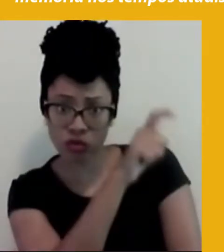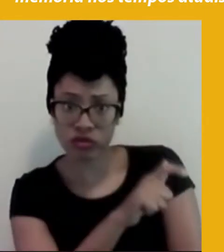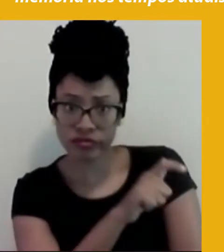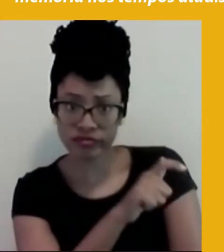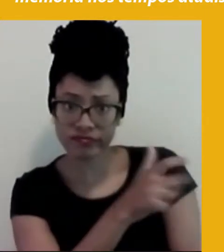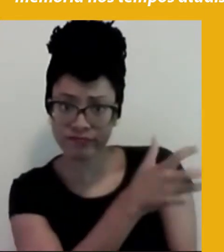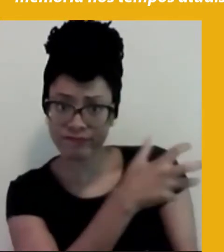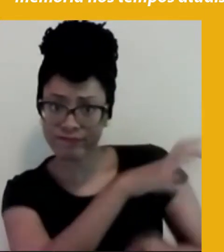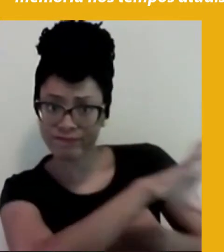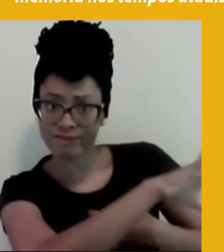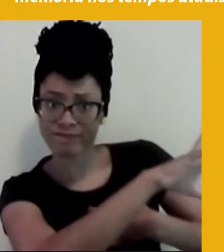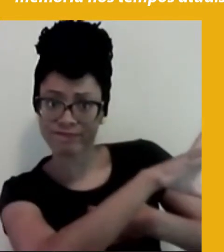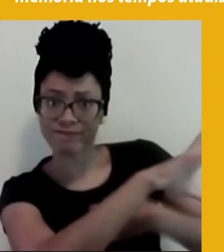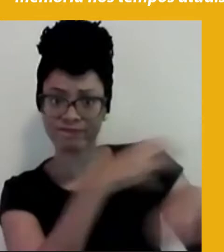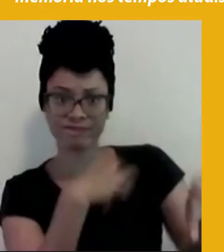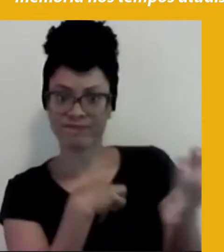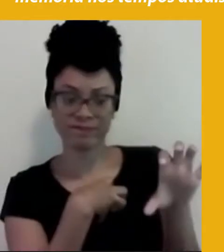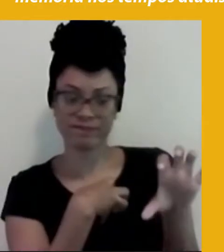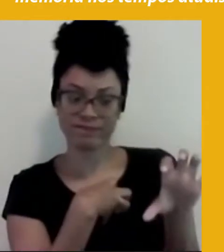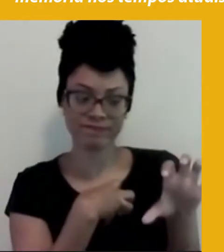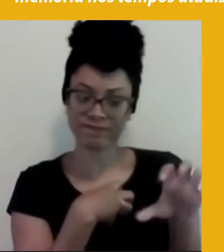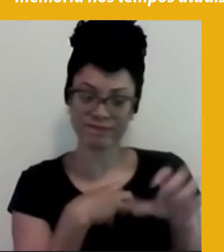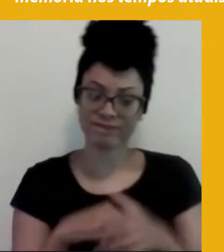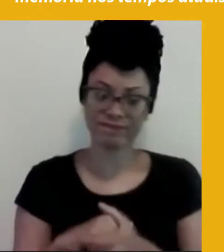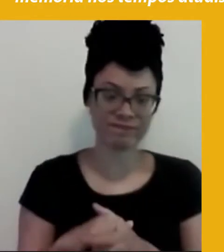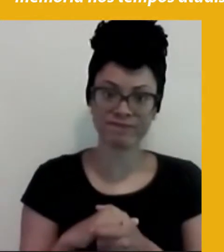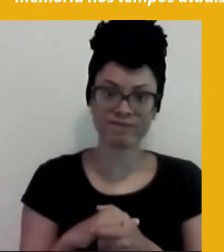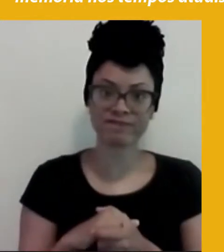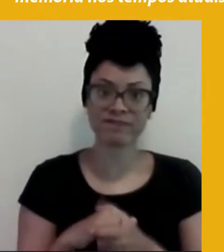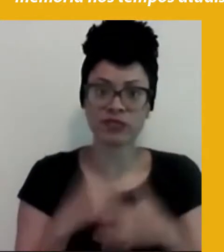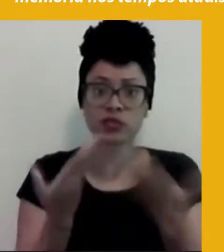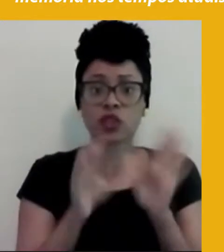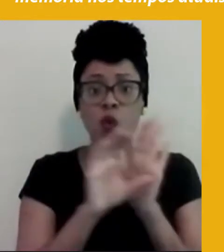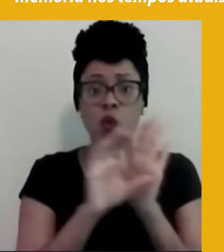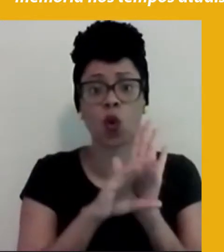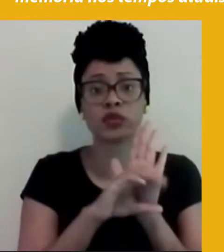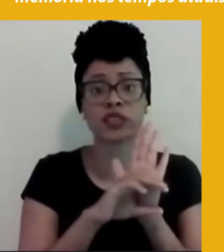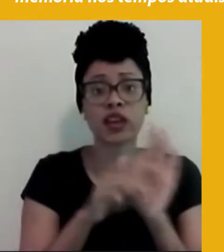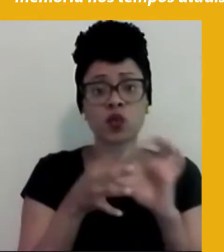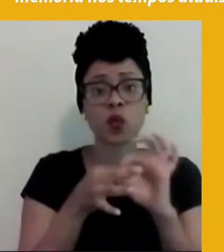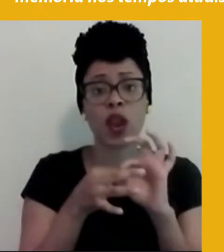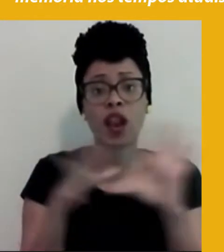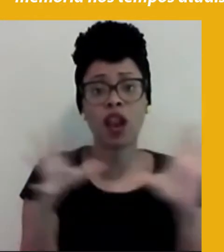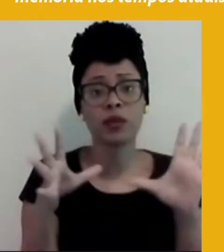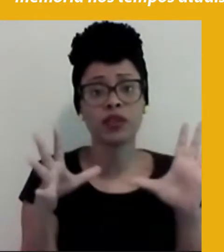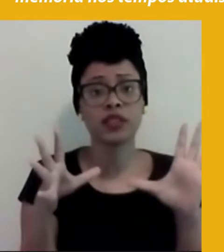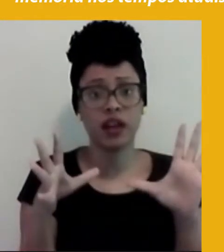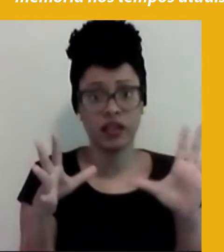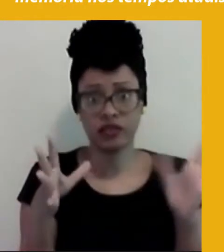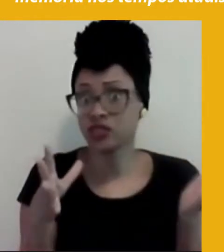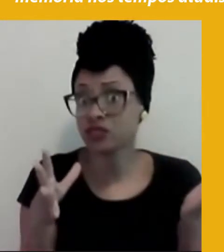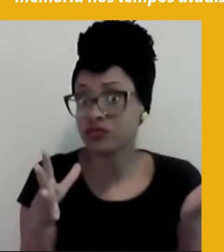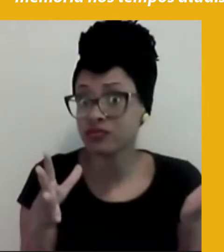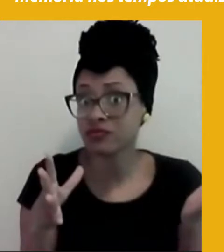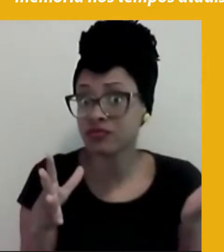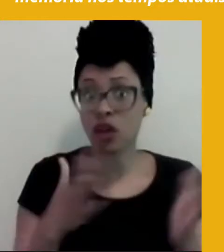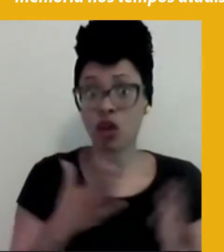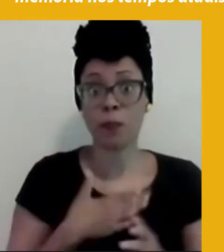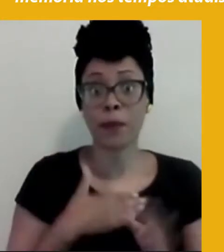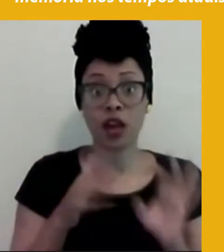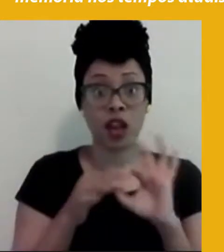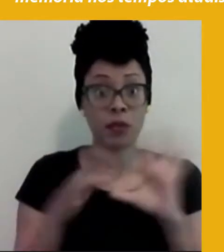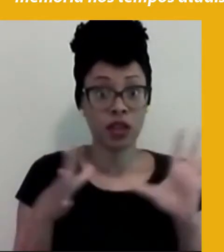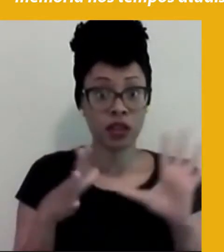tudo. Né? Nosso próprio conceito de liberdade, né? A liberdade de um termina onde a liberdade do outro